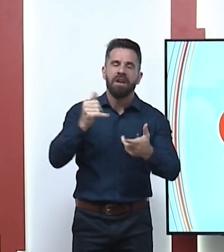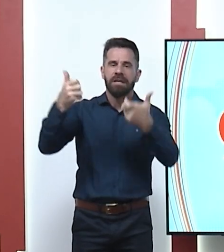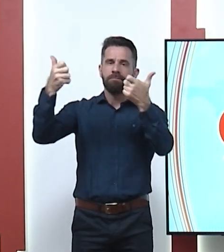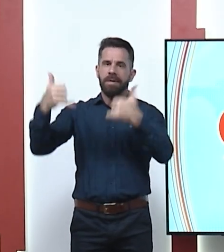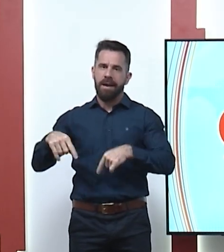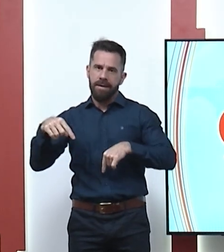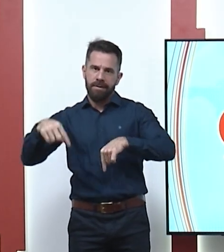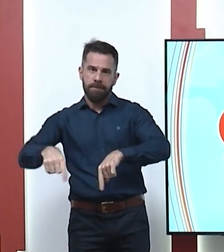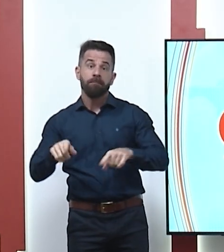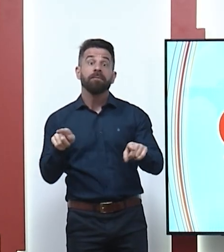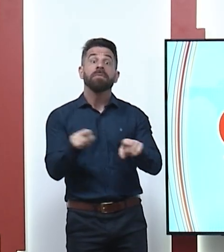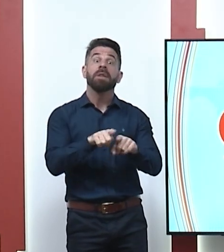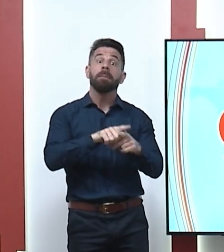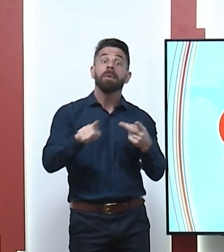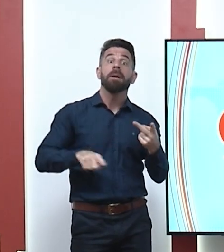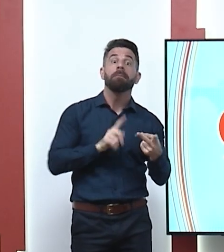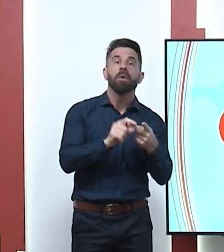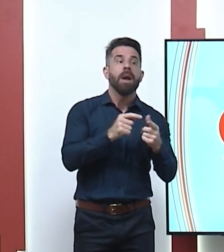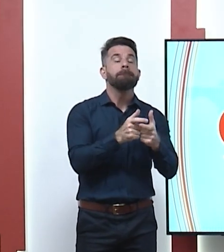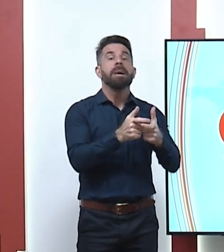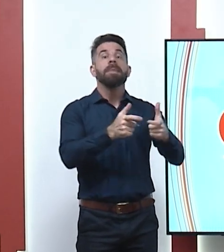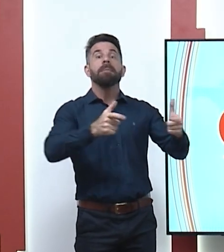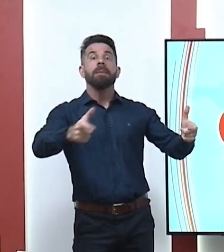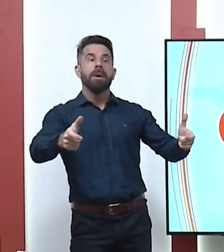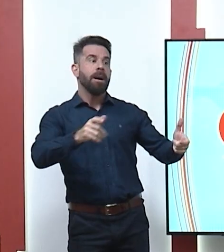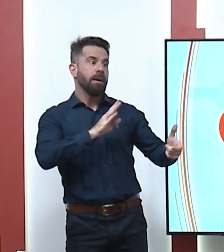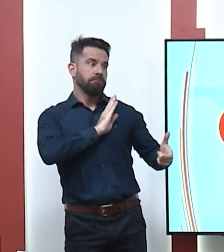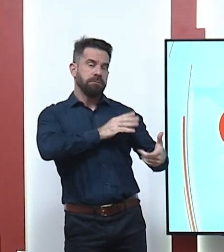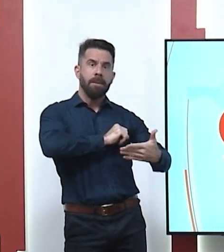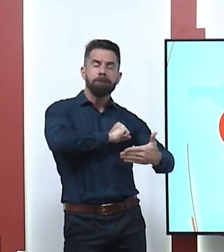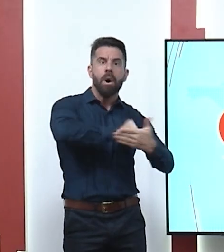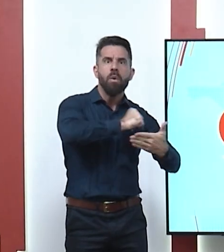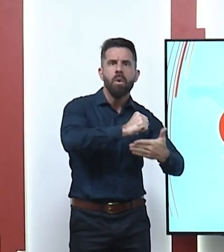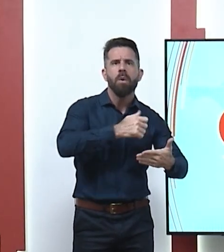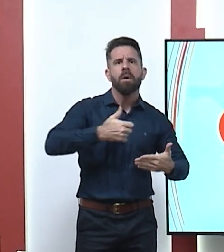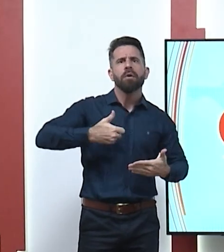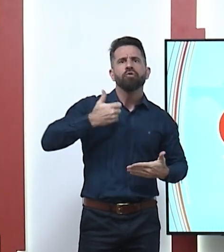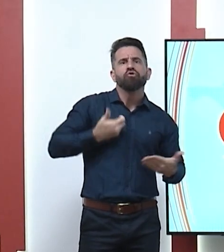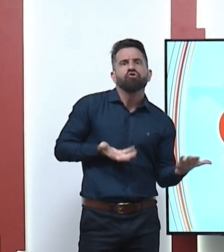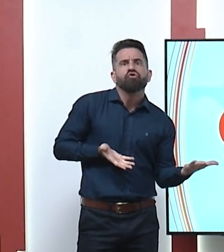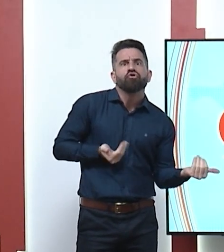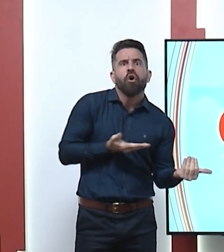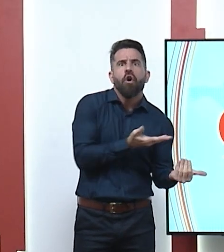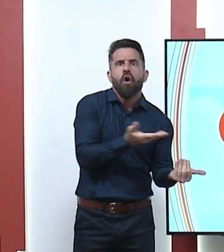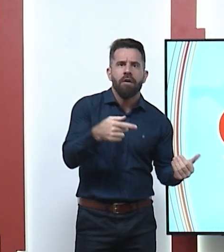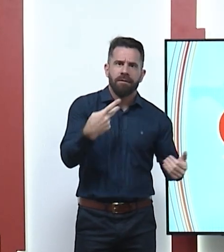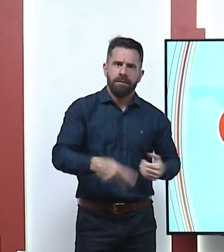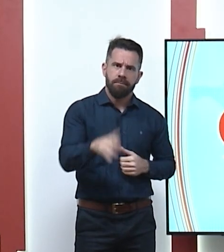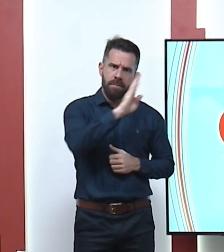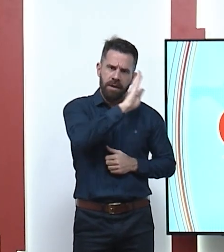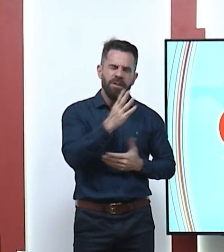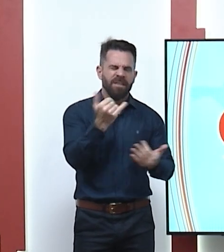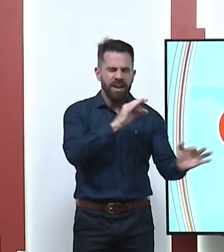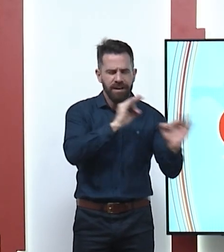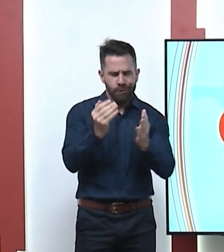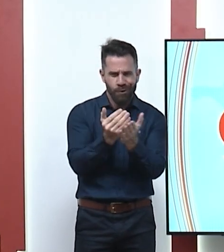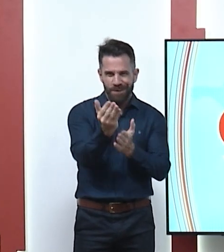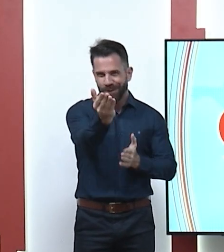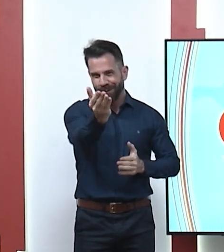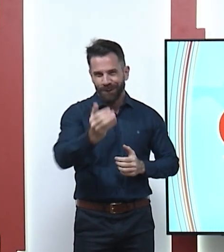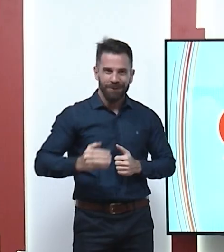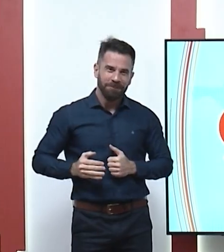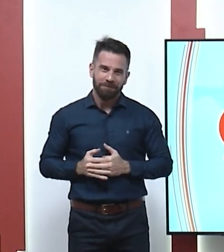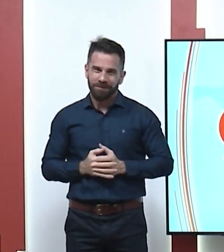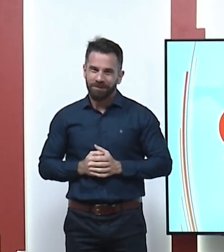informações sobre o aumento de casos de infarto em pessoas jovens no Brasil. Vem com a gente, o programa já está no